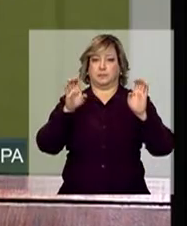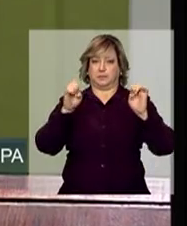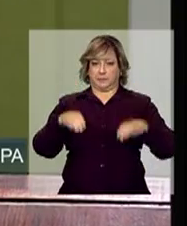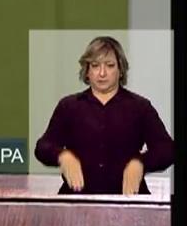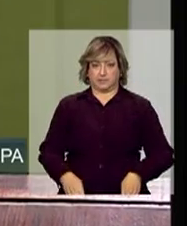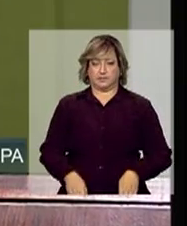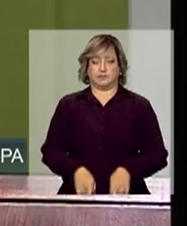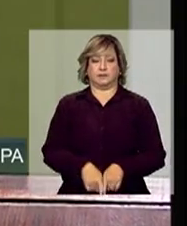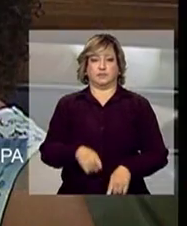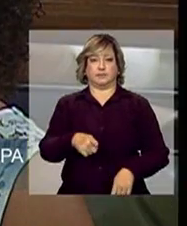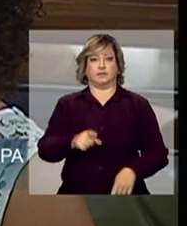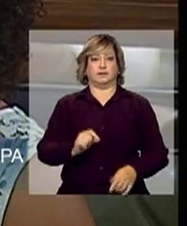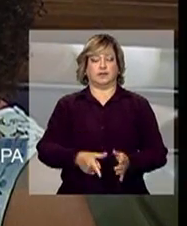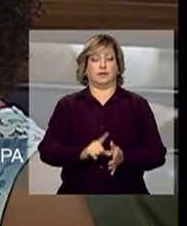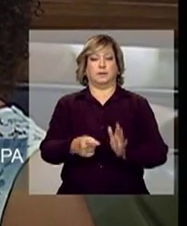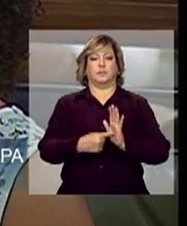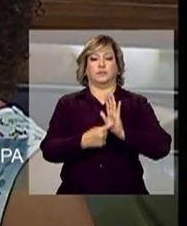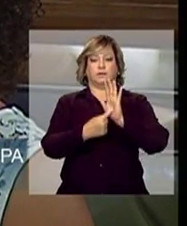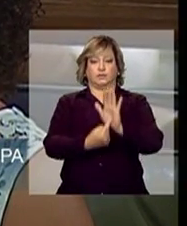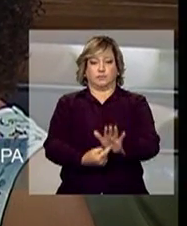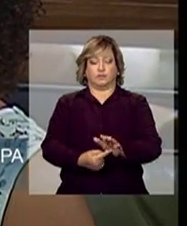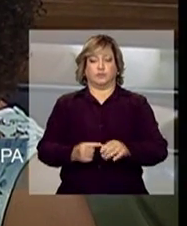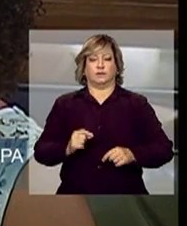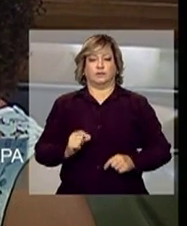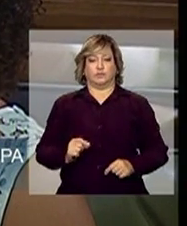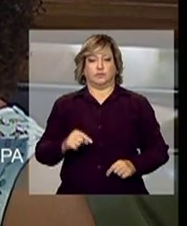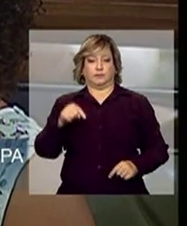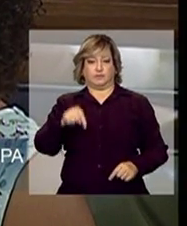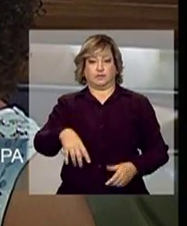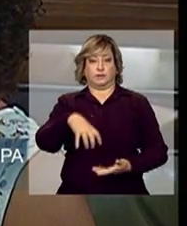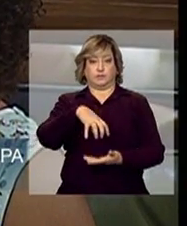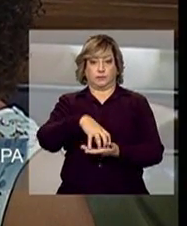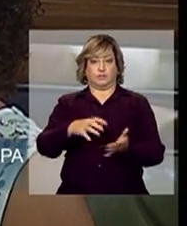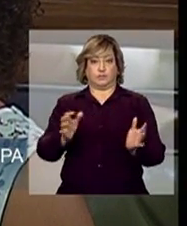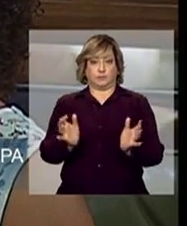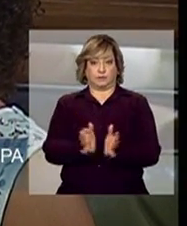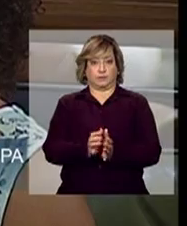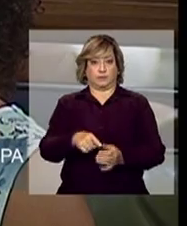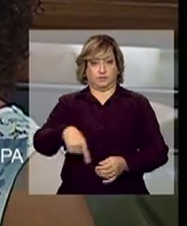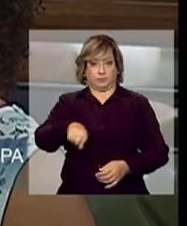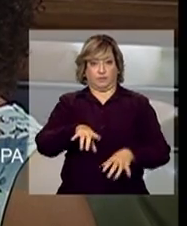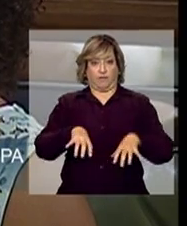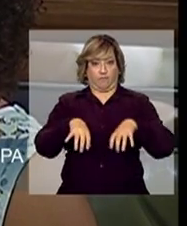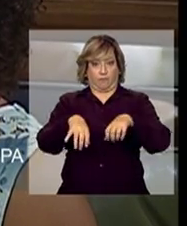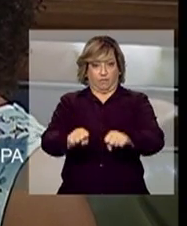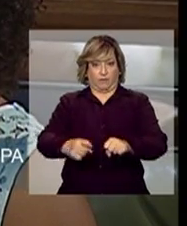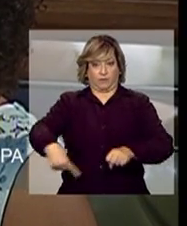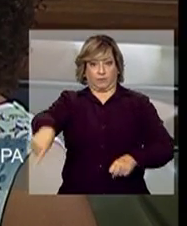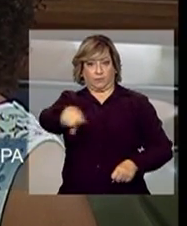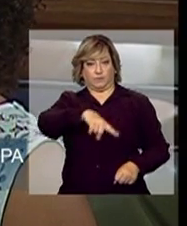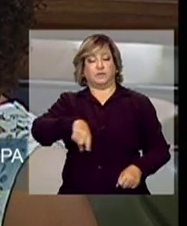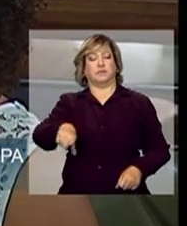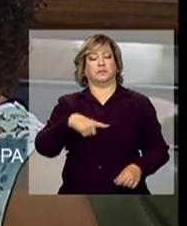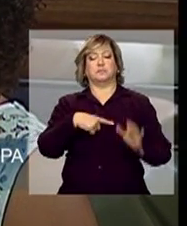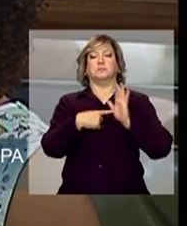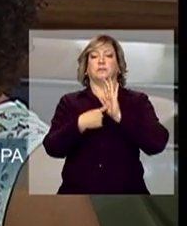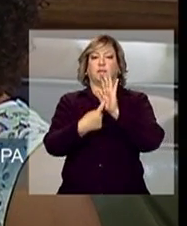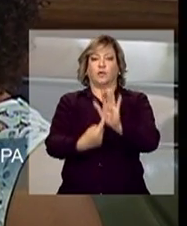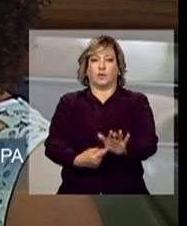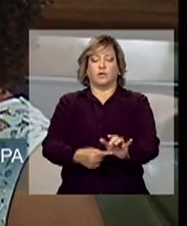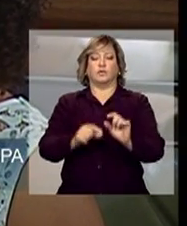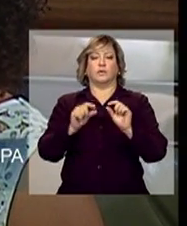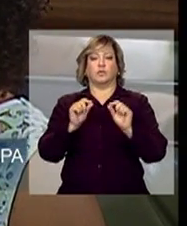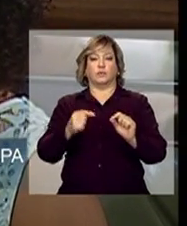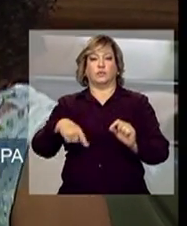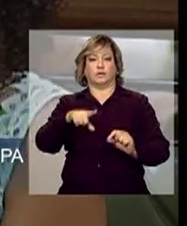precisão com que mostra que essa turma, ela reflete os ensinamentos do Mia